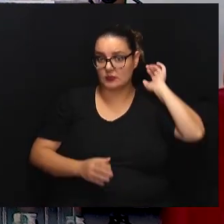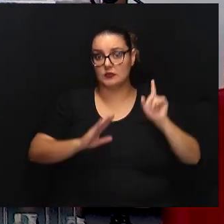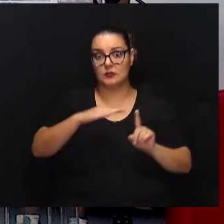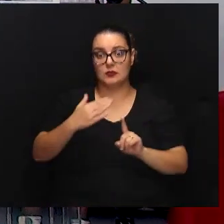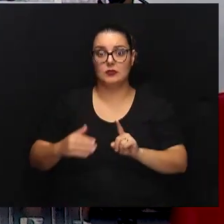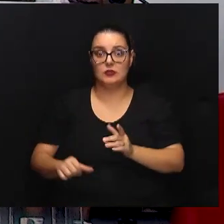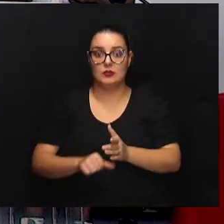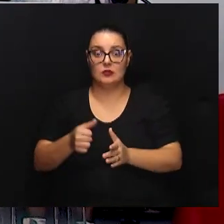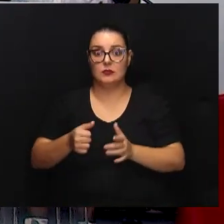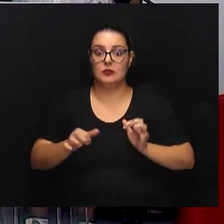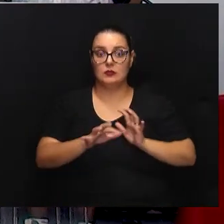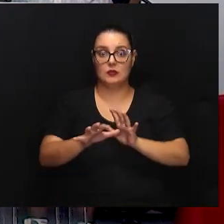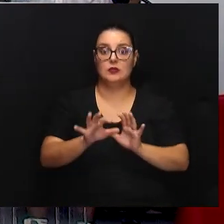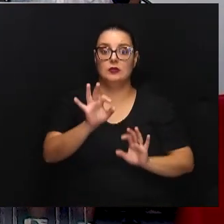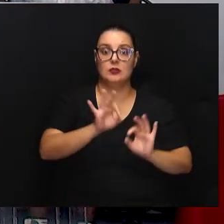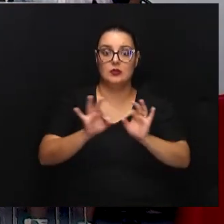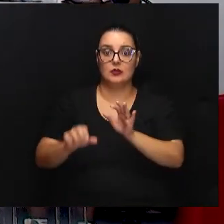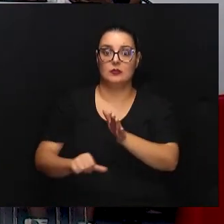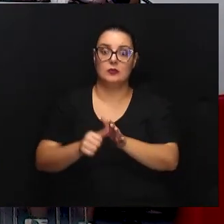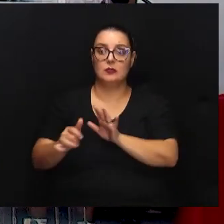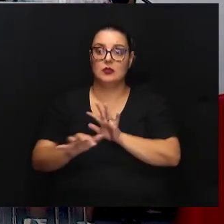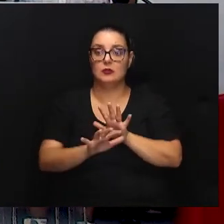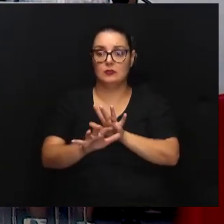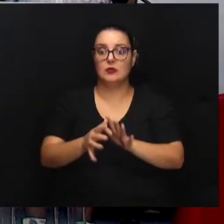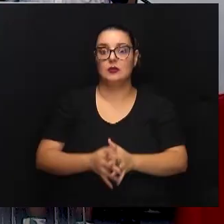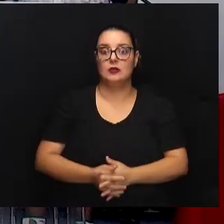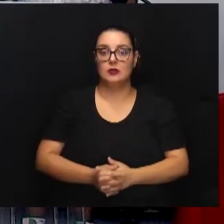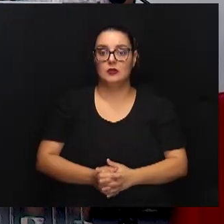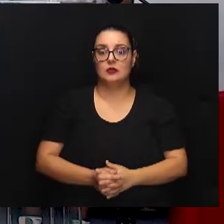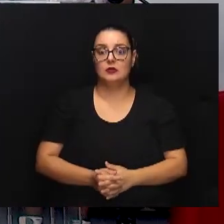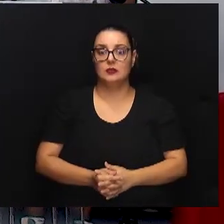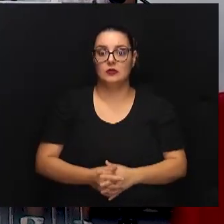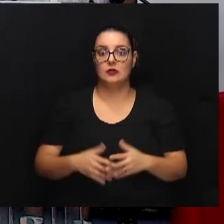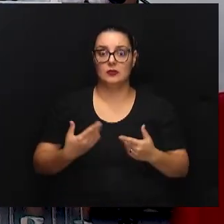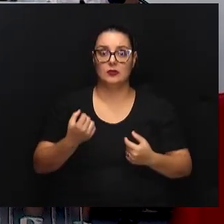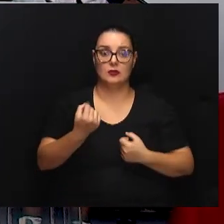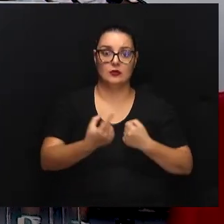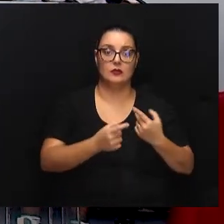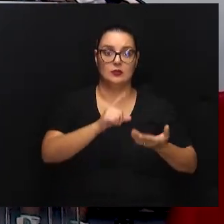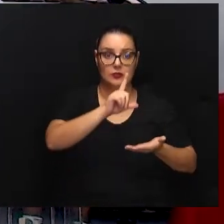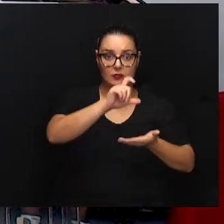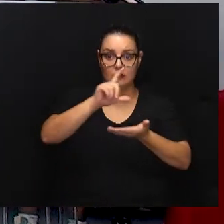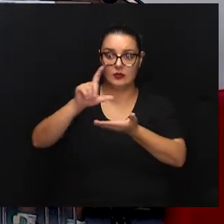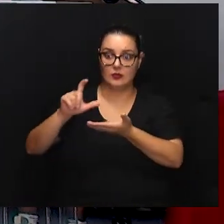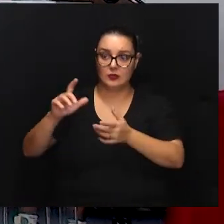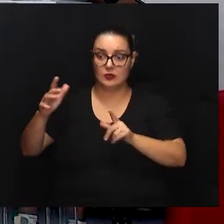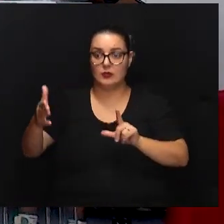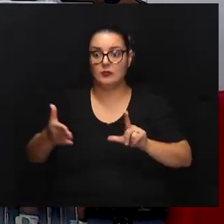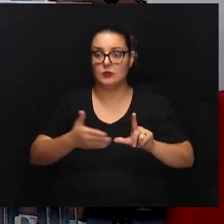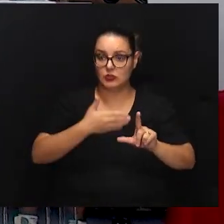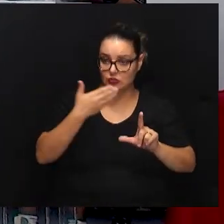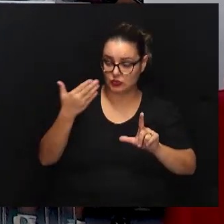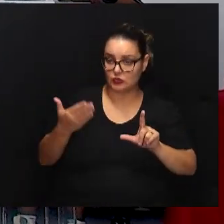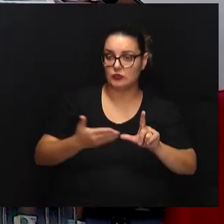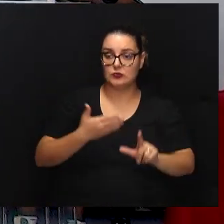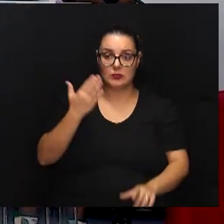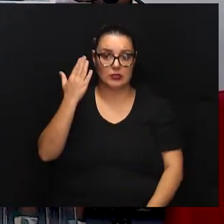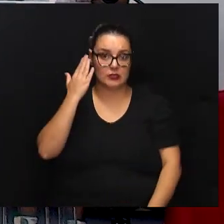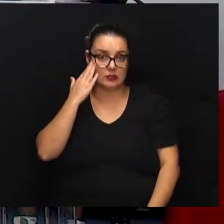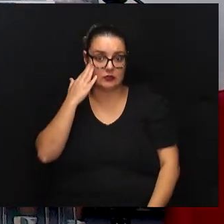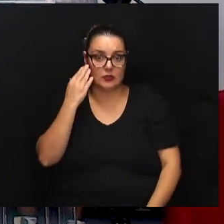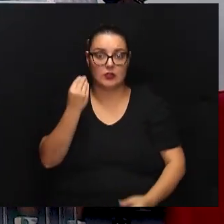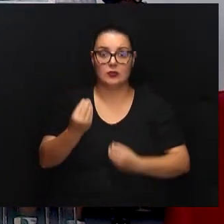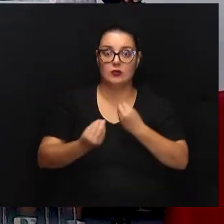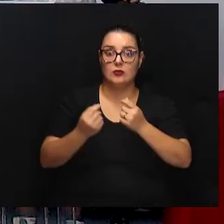como pessoas que estiveram na primeira parada e que organizaram a primeira parada. Então, algumas fotos aí